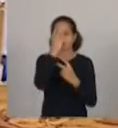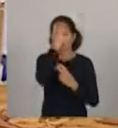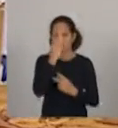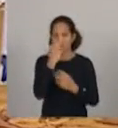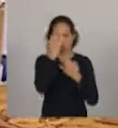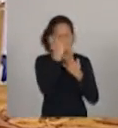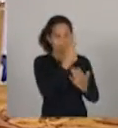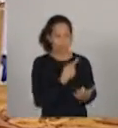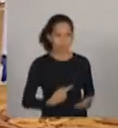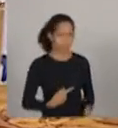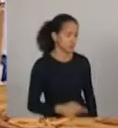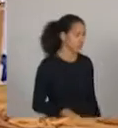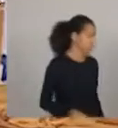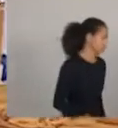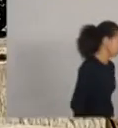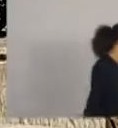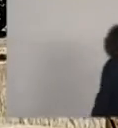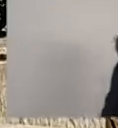presidente.